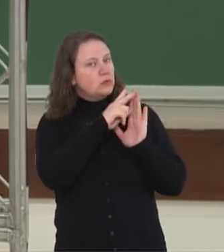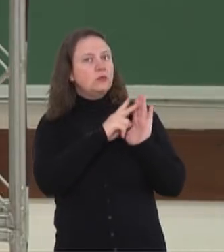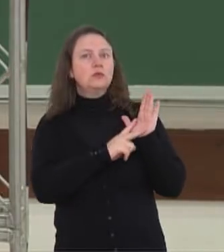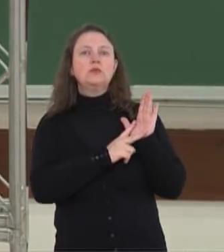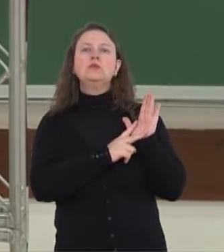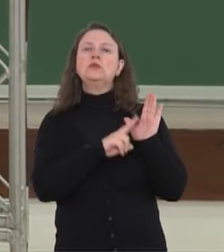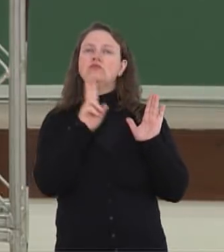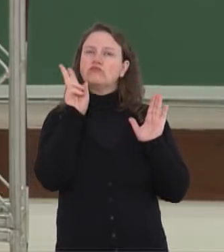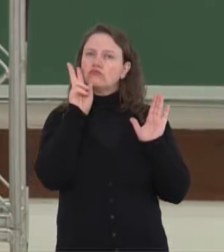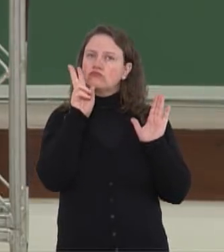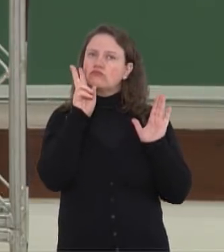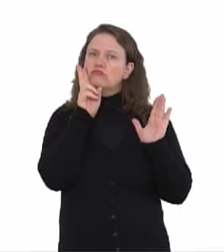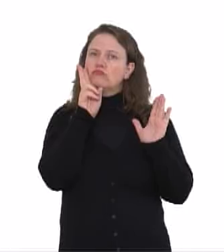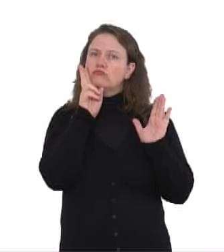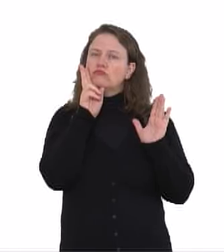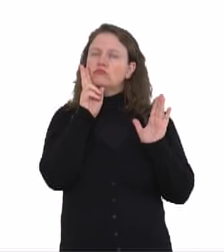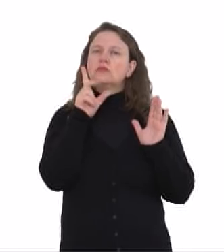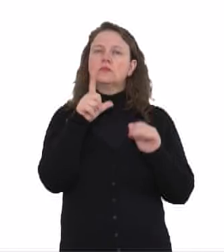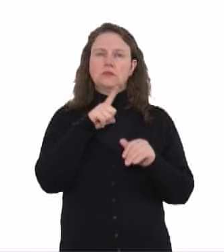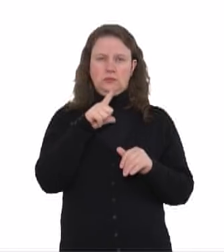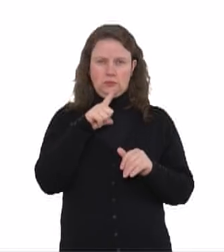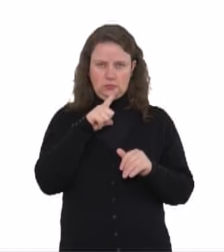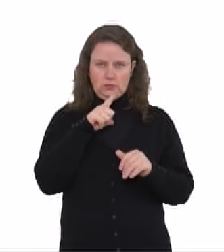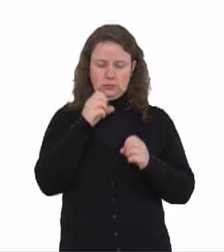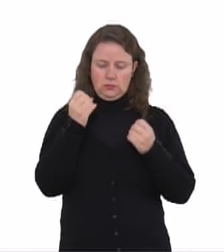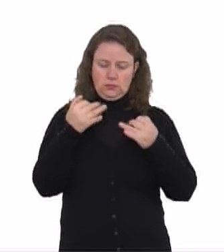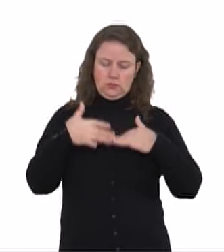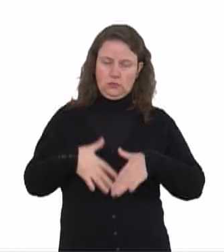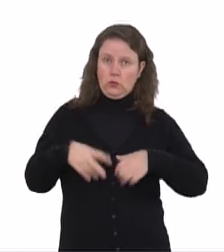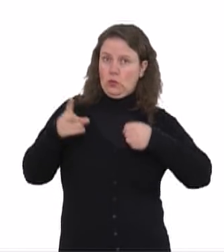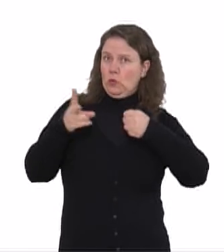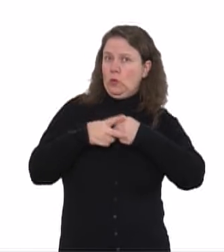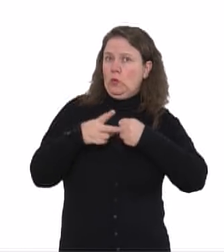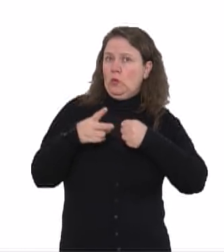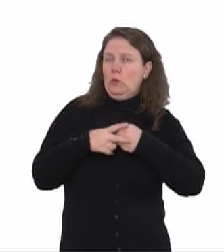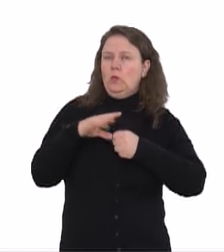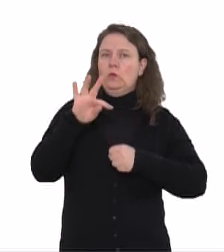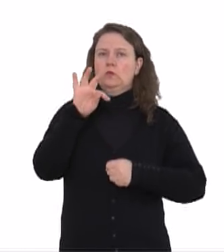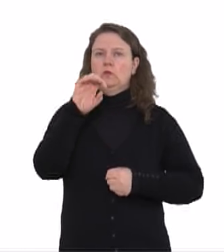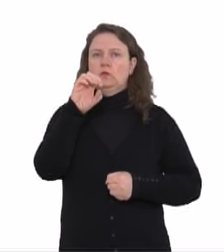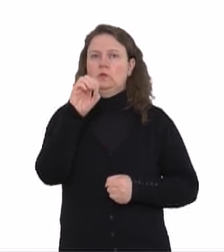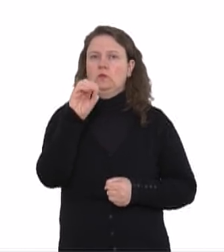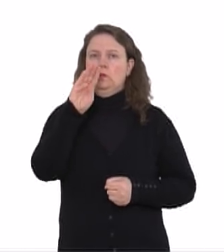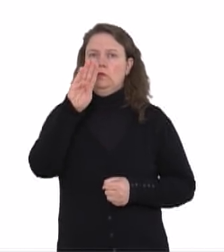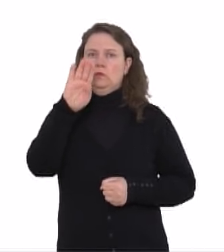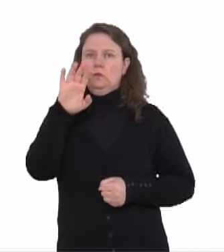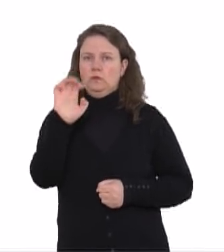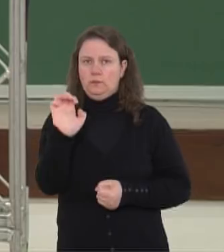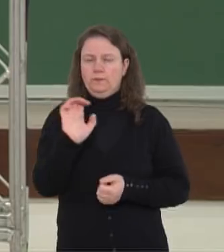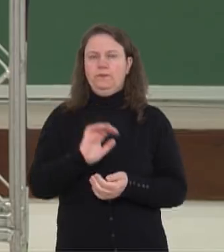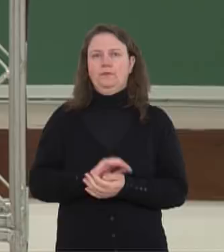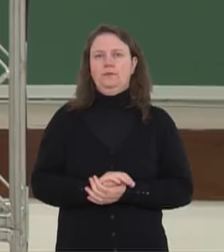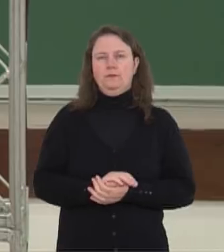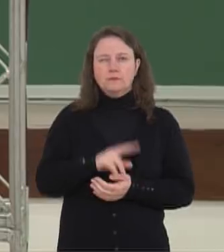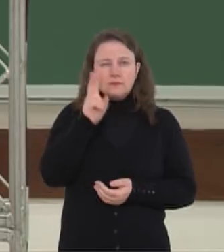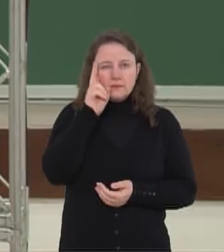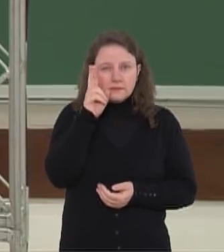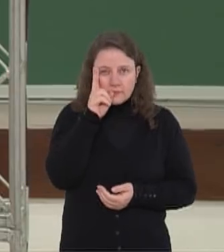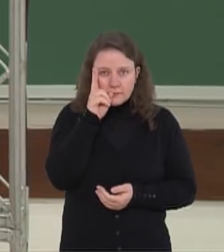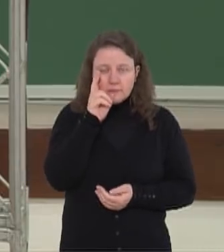Nós vimos as reading, trabalhando com o verbo to be na negative form. Lembraram